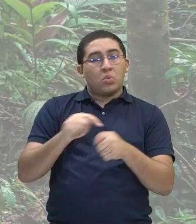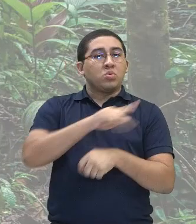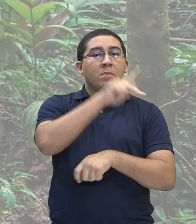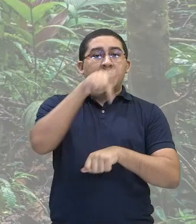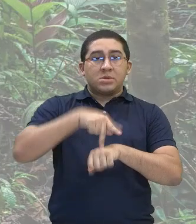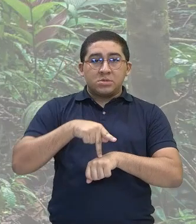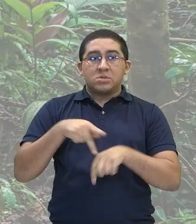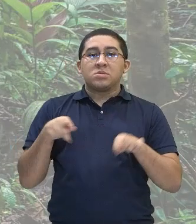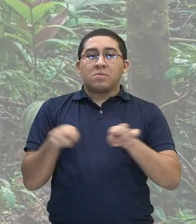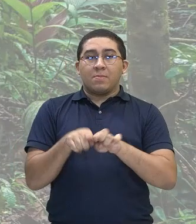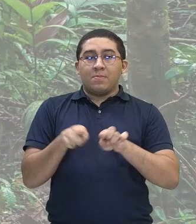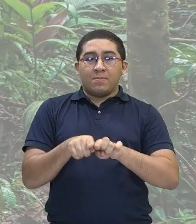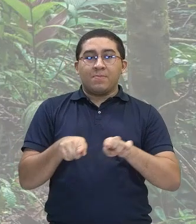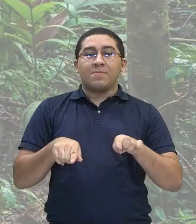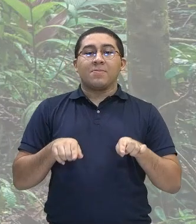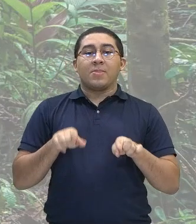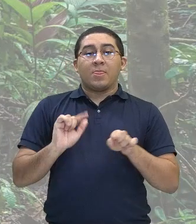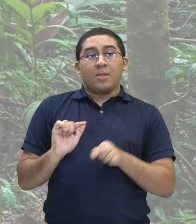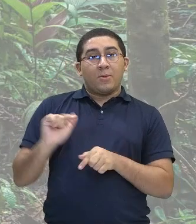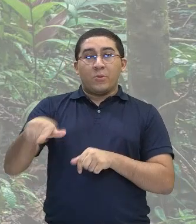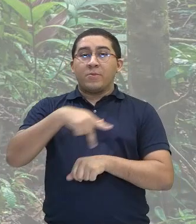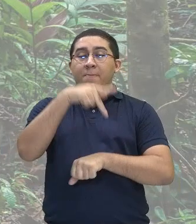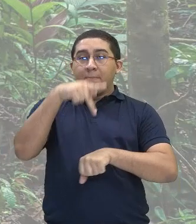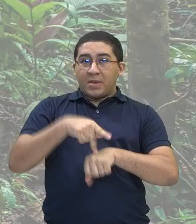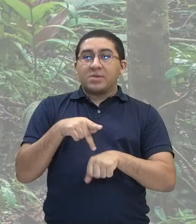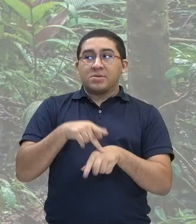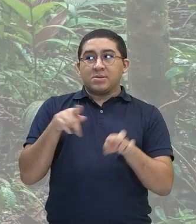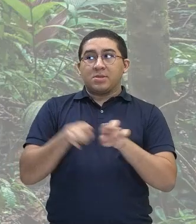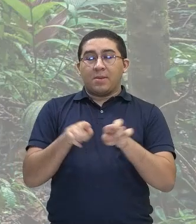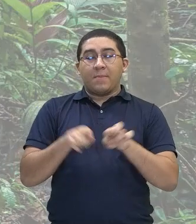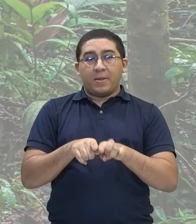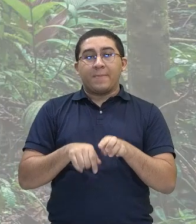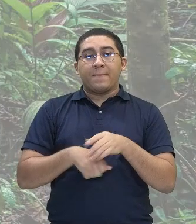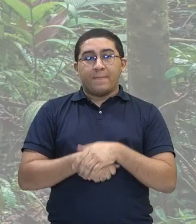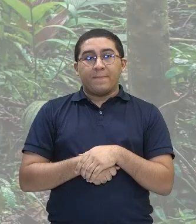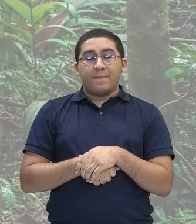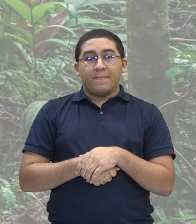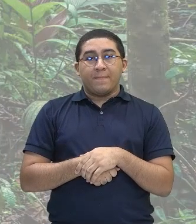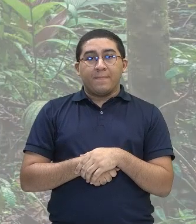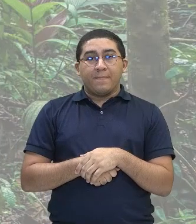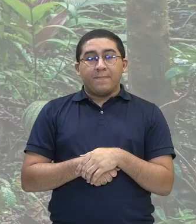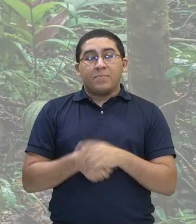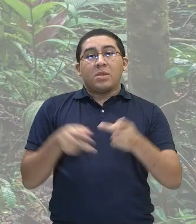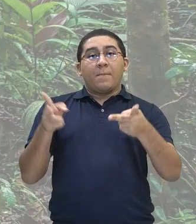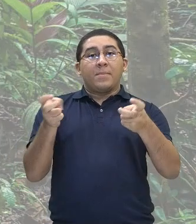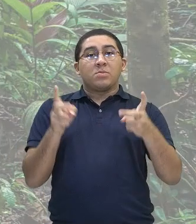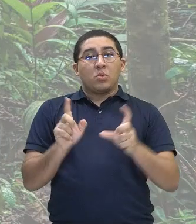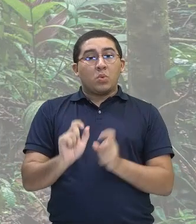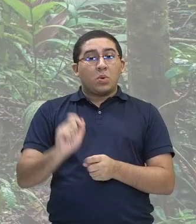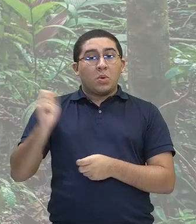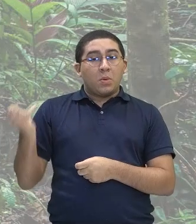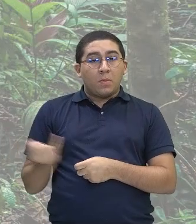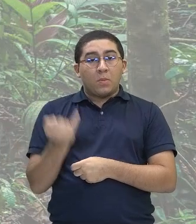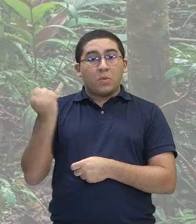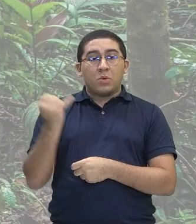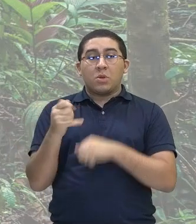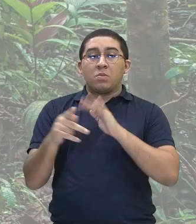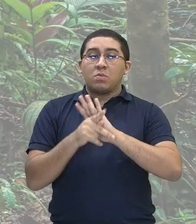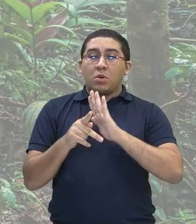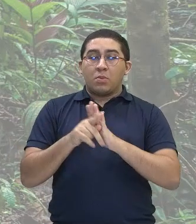Brasil e em outros países tropicais também. Então, a gente observa aí a importância também do